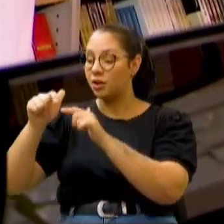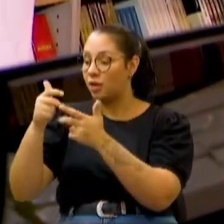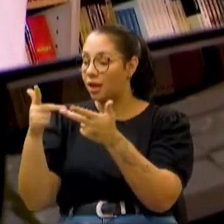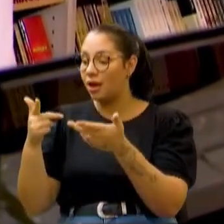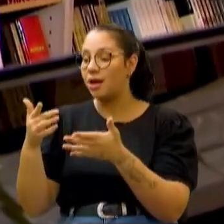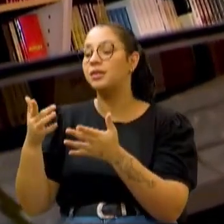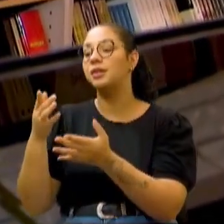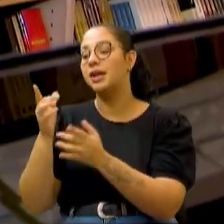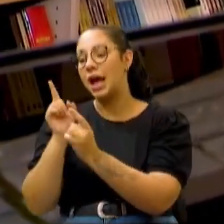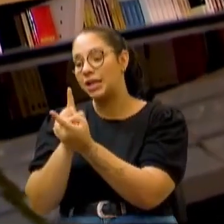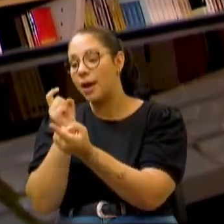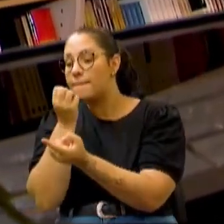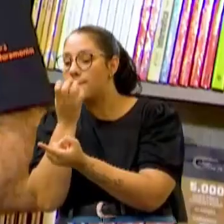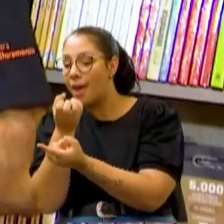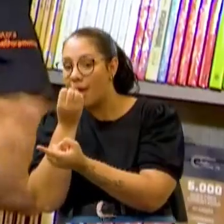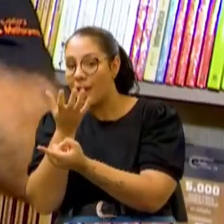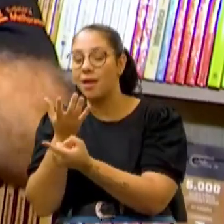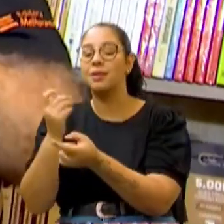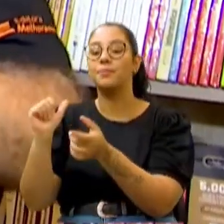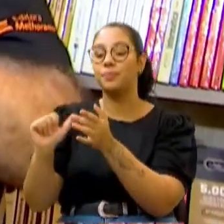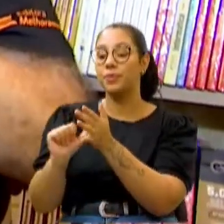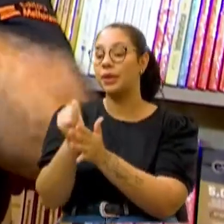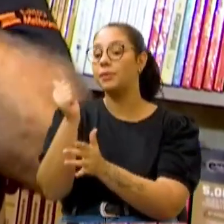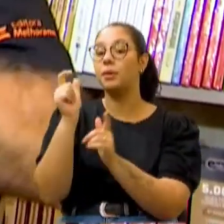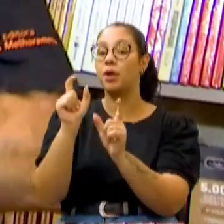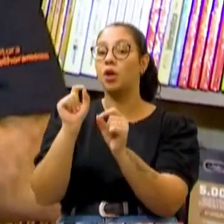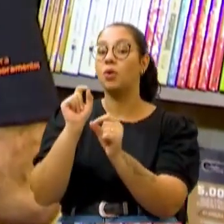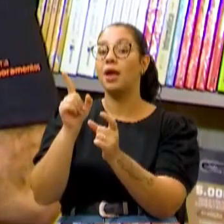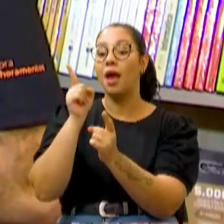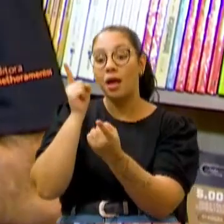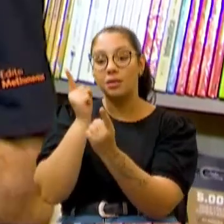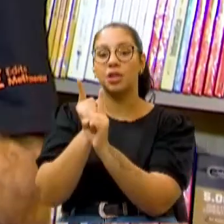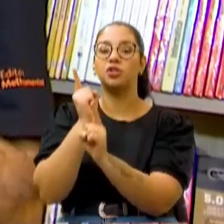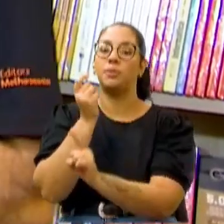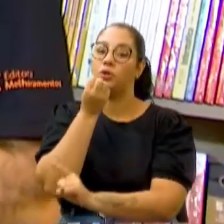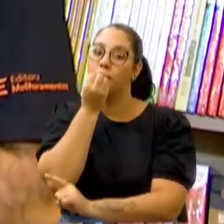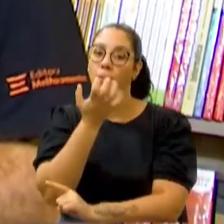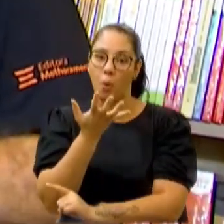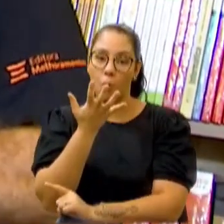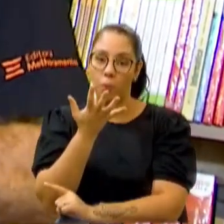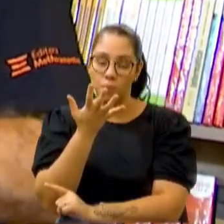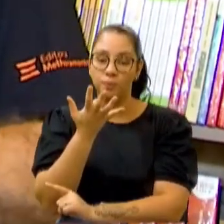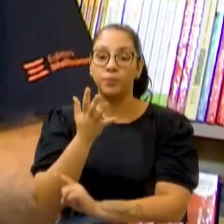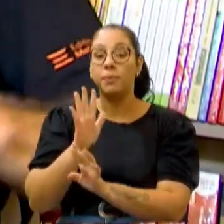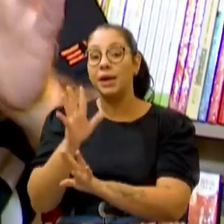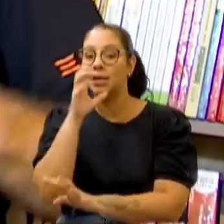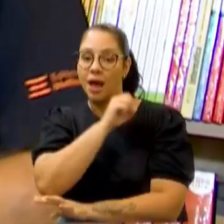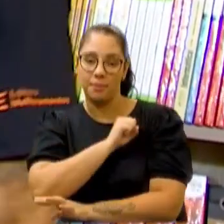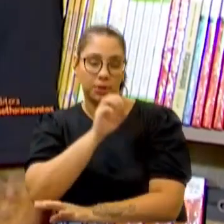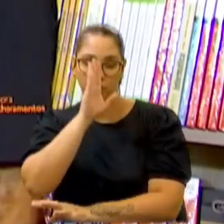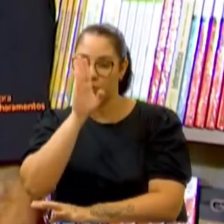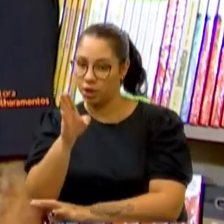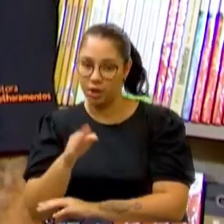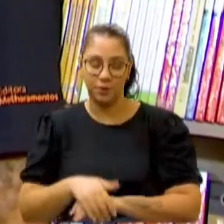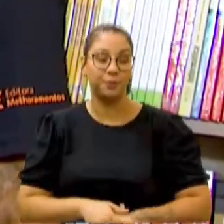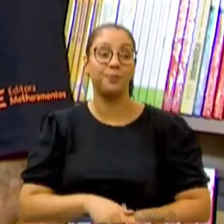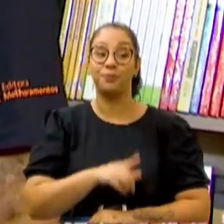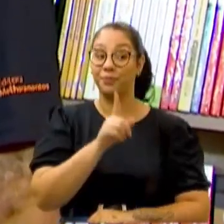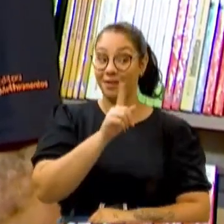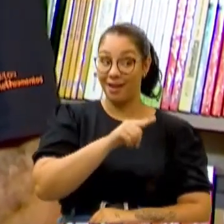objetivo, atendendo bem, tendo como premissa sempre atendê-lo bem, né? Mas de uma forma mais